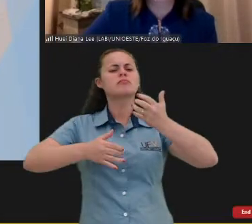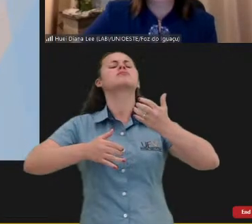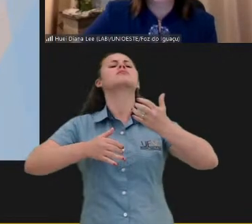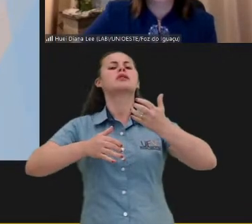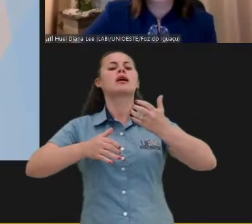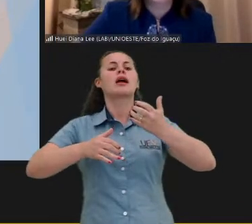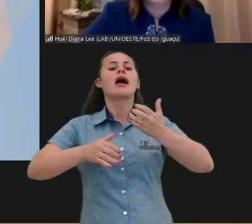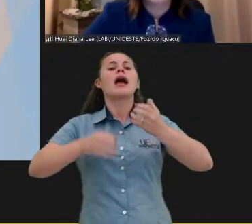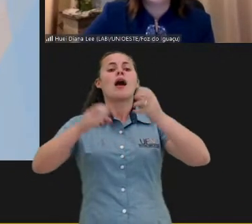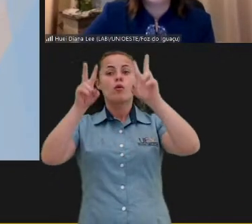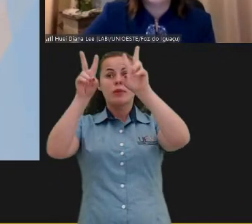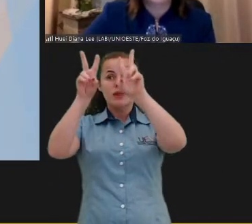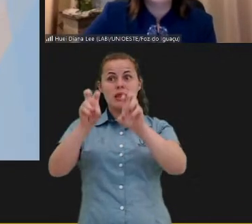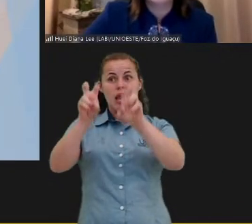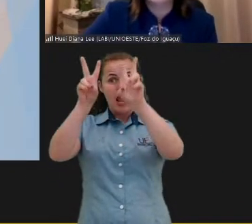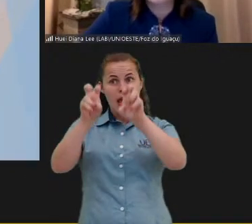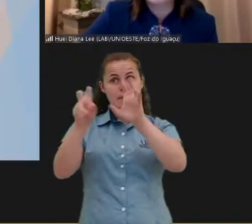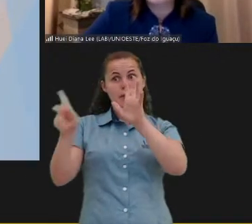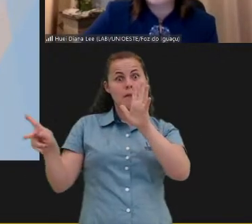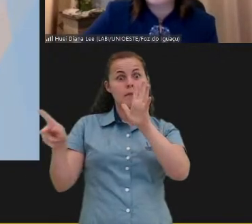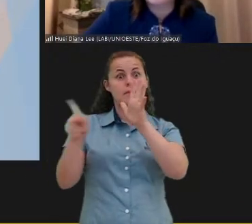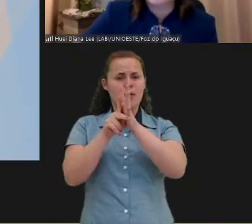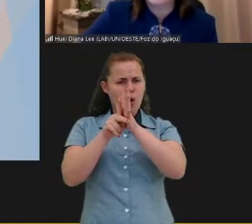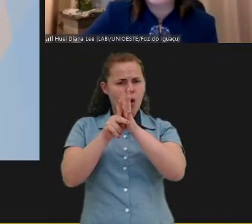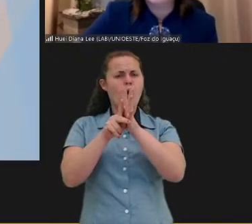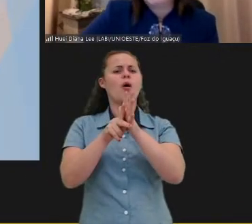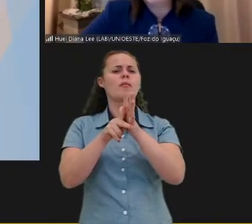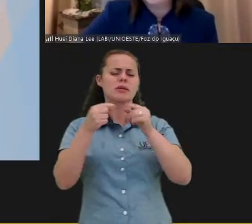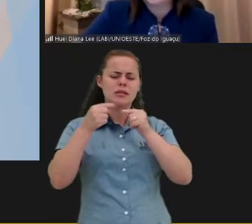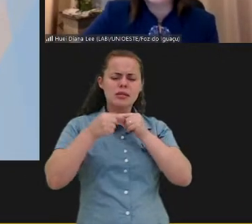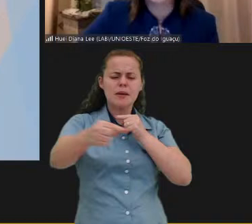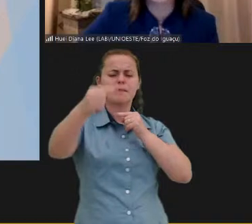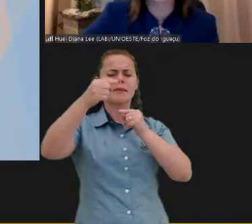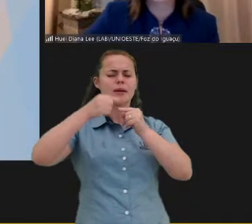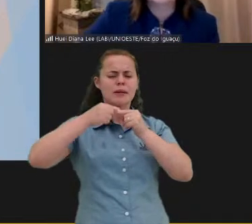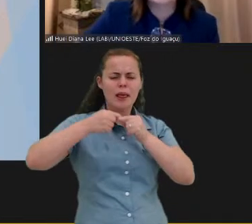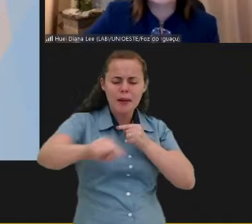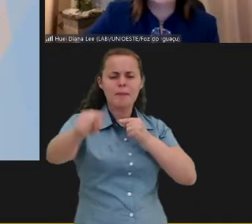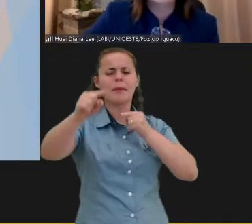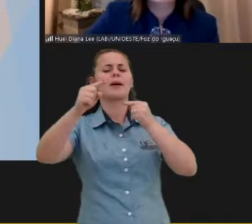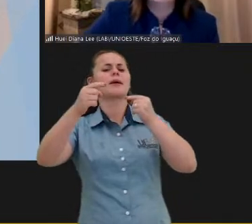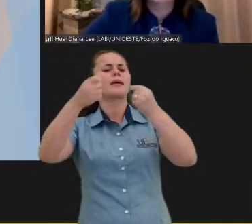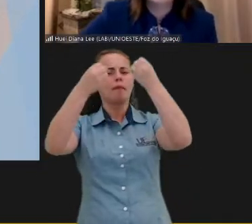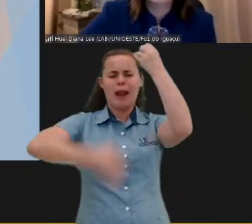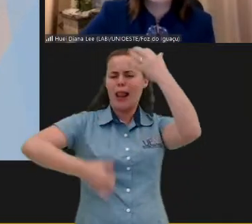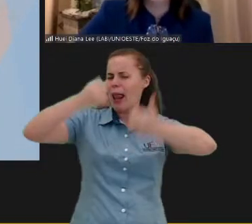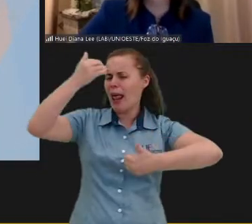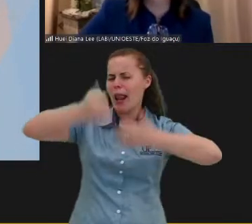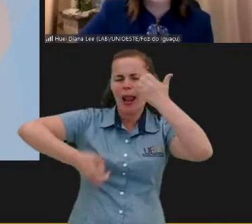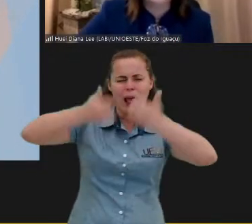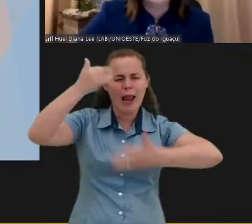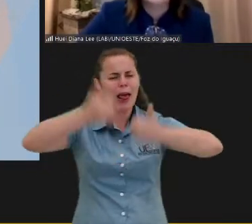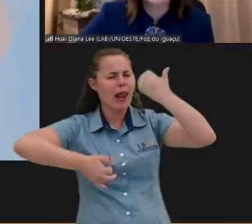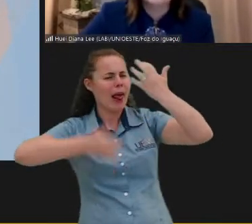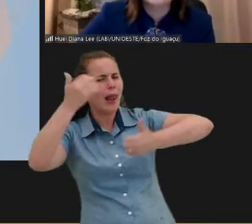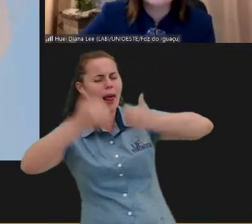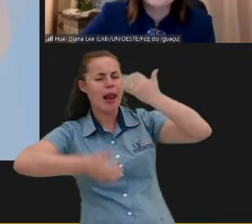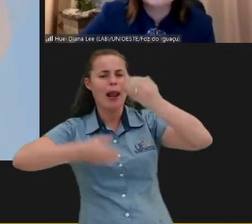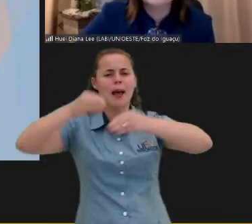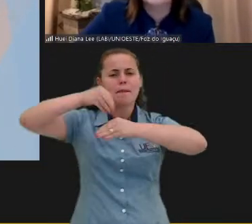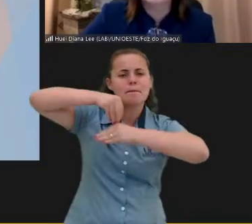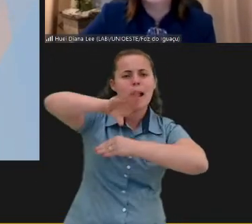sobre esse tema que vocês ouviram tanto essa semana, claro, inteligência artificial, mas ouviram tanto falar